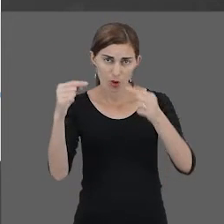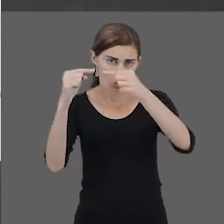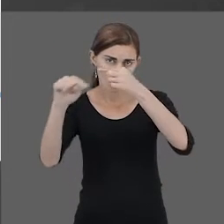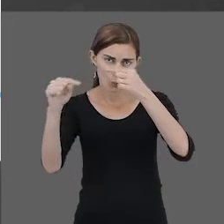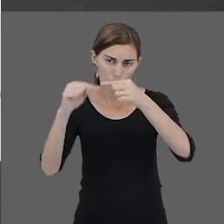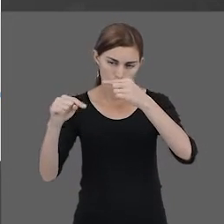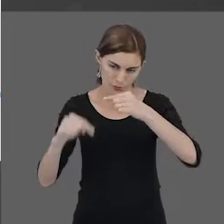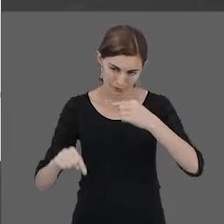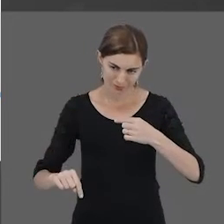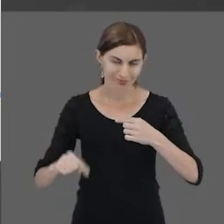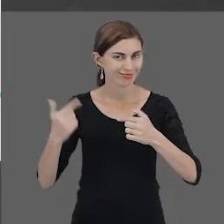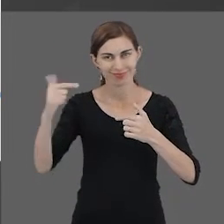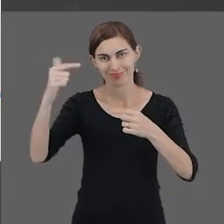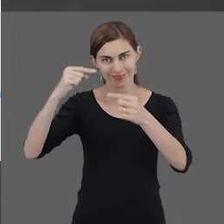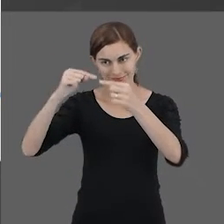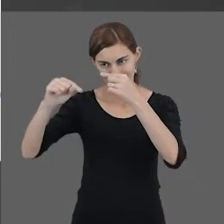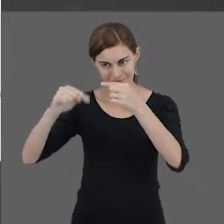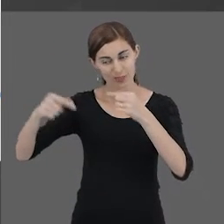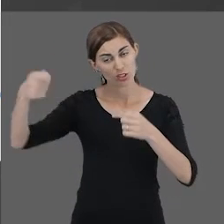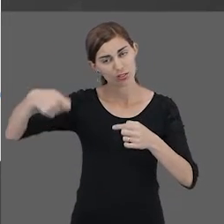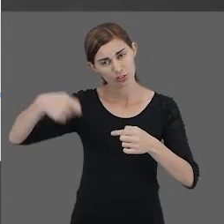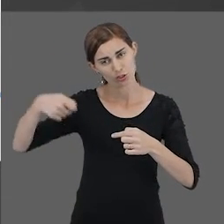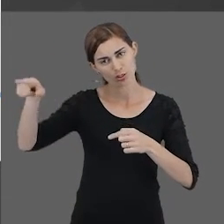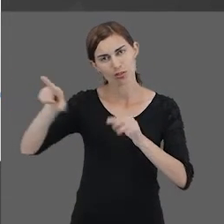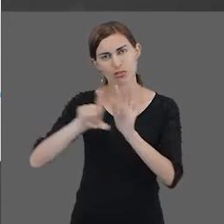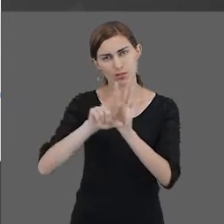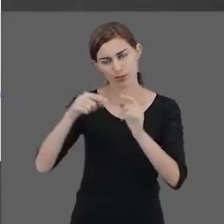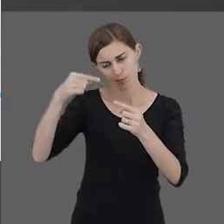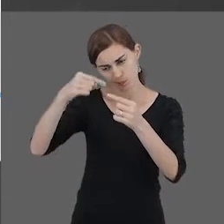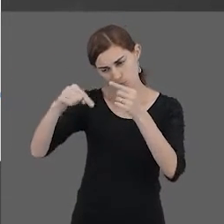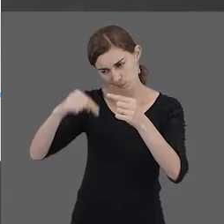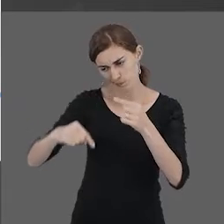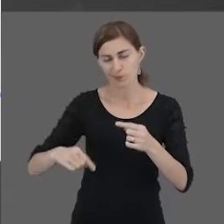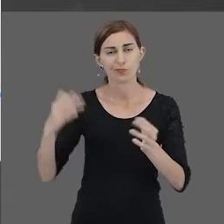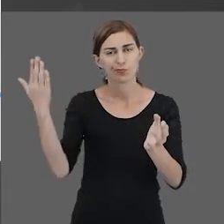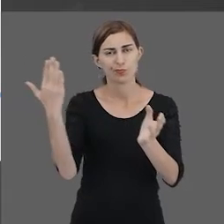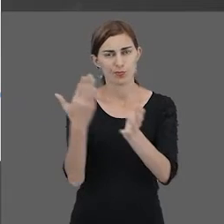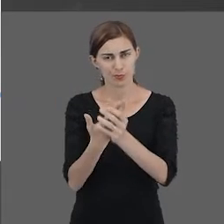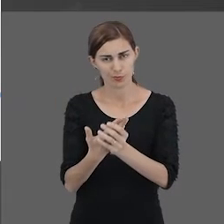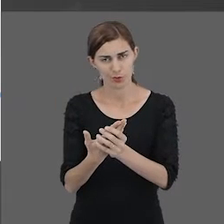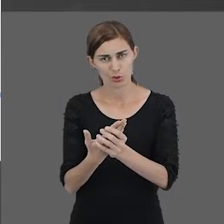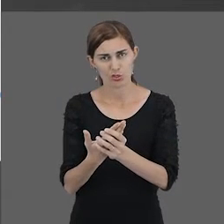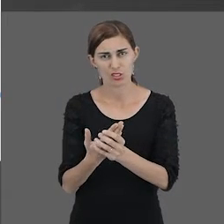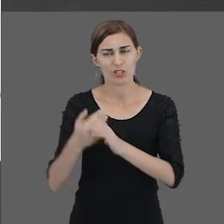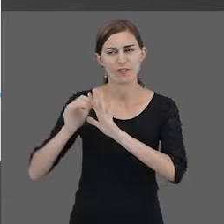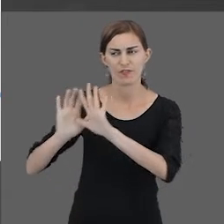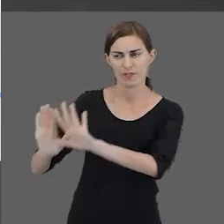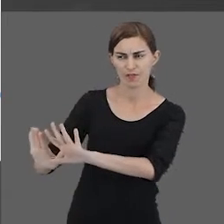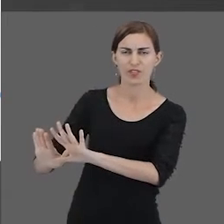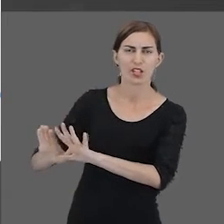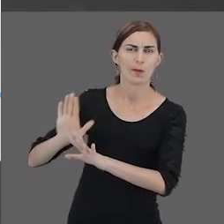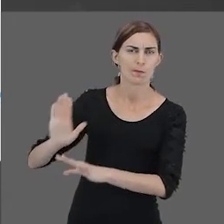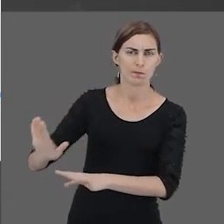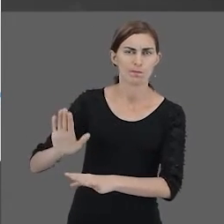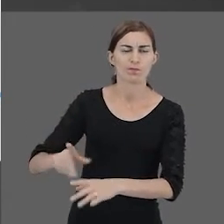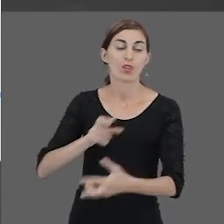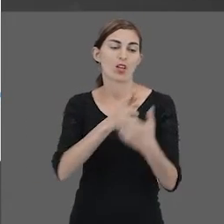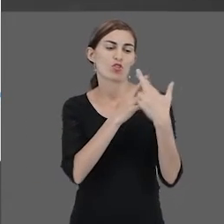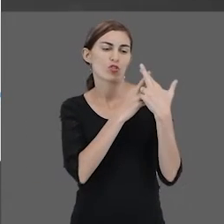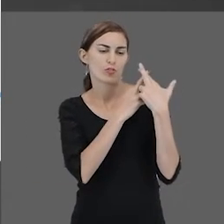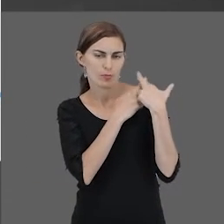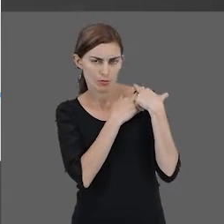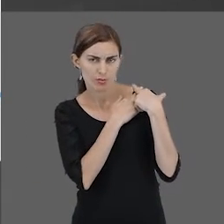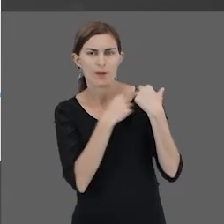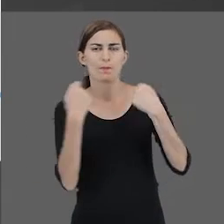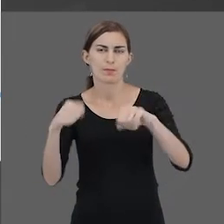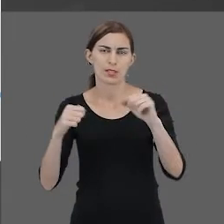com as exigências legais, então, o processo de prestação de contas ficará em exigência para que o responsável adote